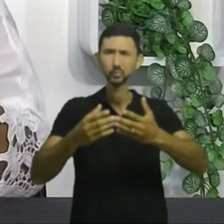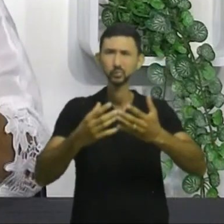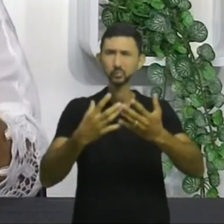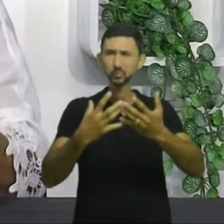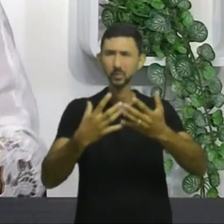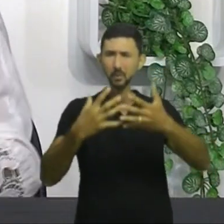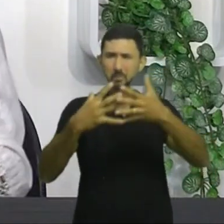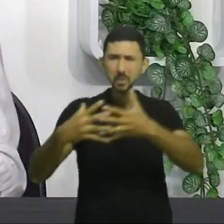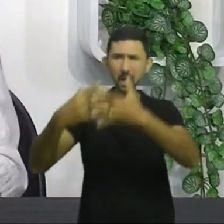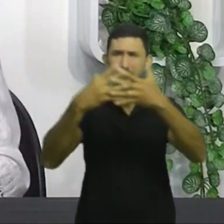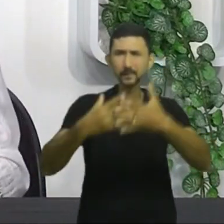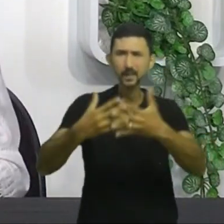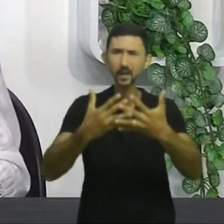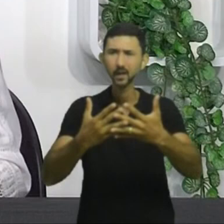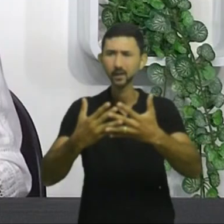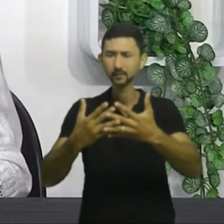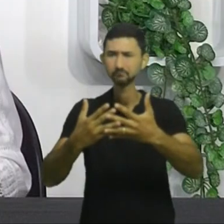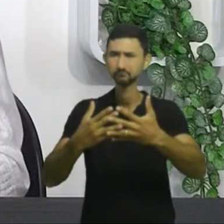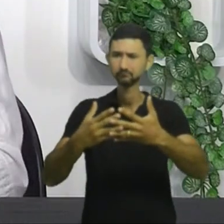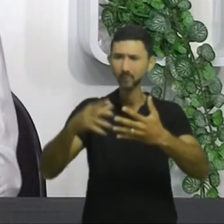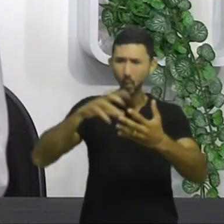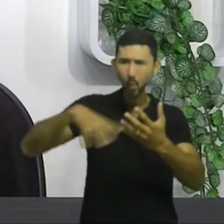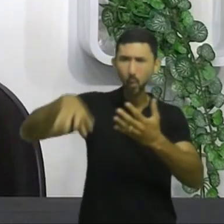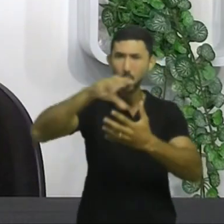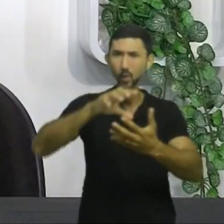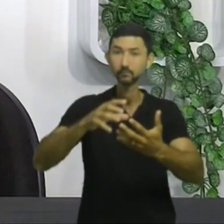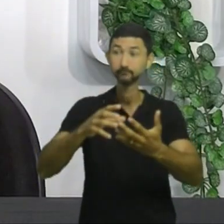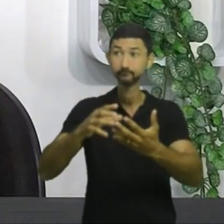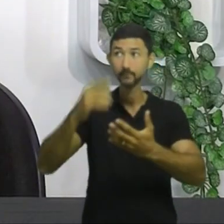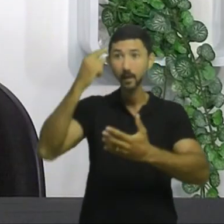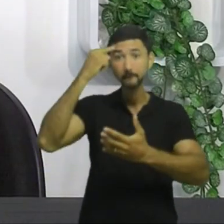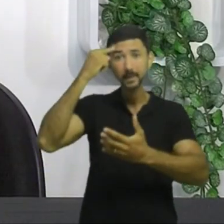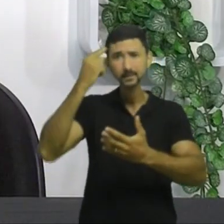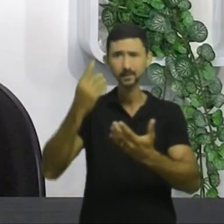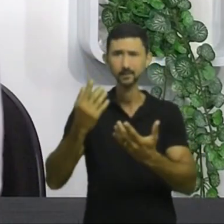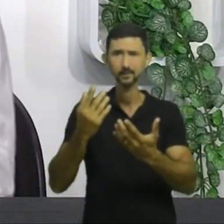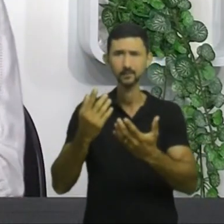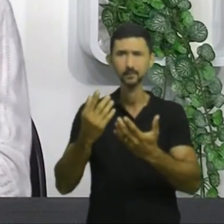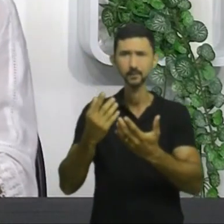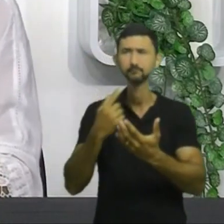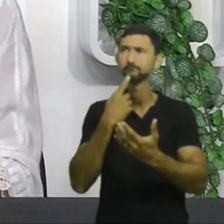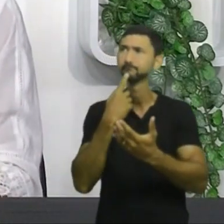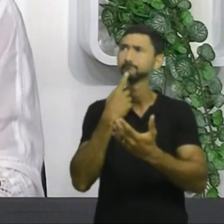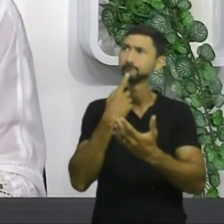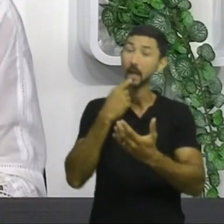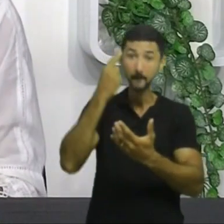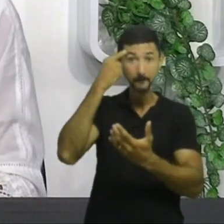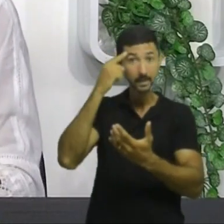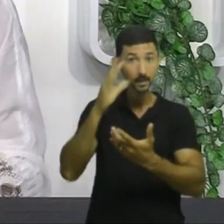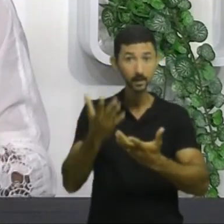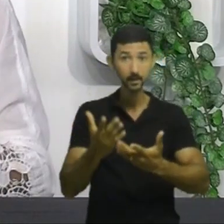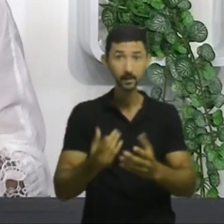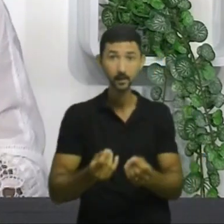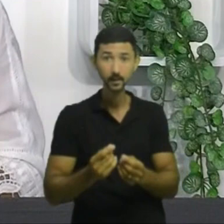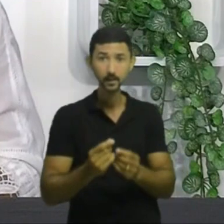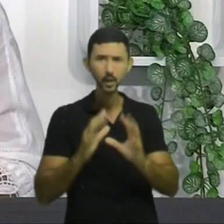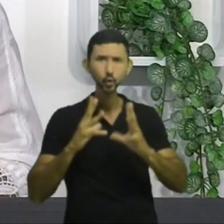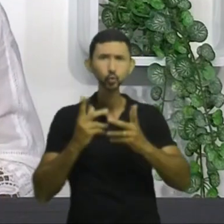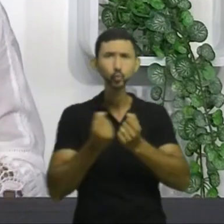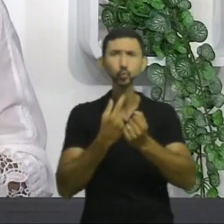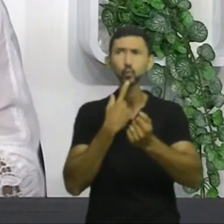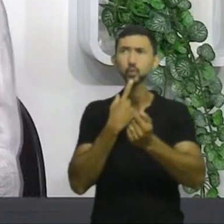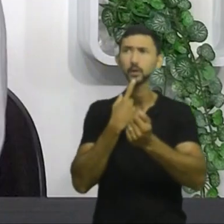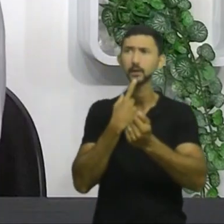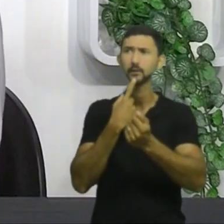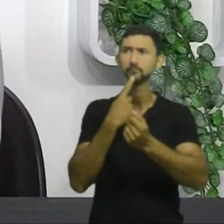de tudo isso que está ao nosso redor? Isso tudo é para a gente refletir. Isso tudo é para a gente pensar. Isso tudo é para a gente